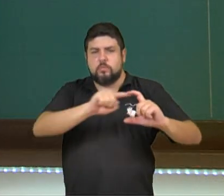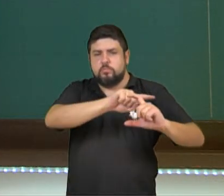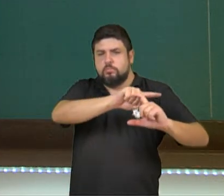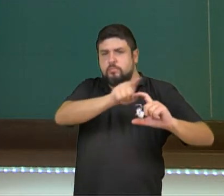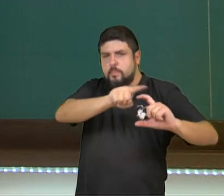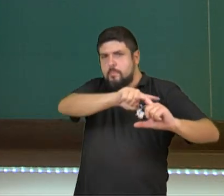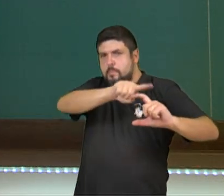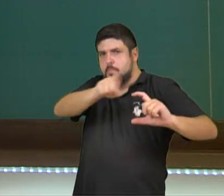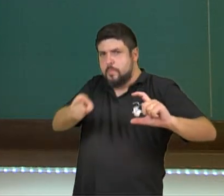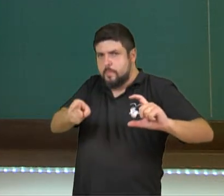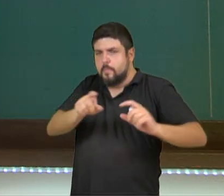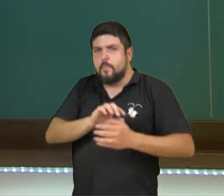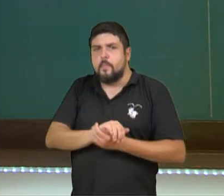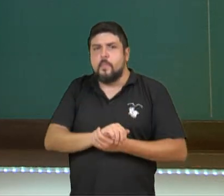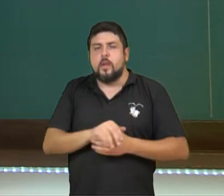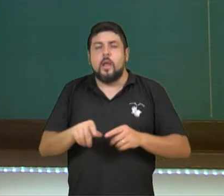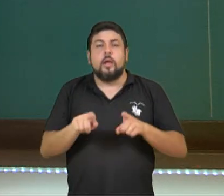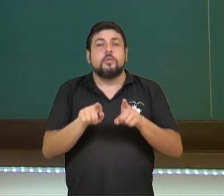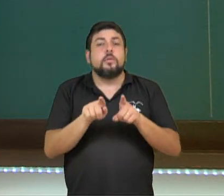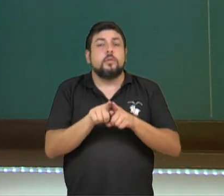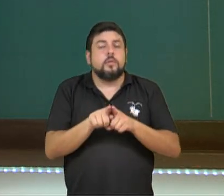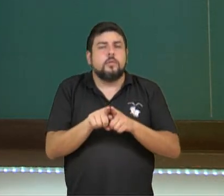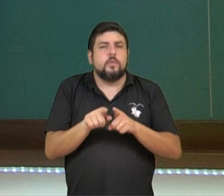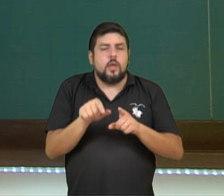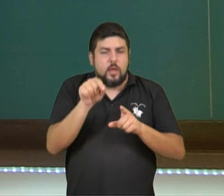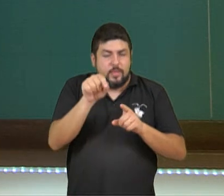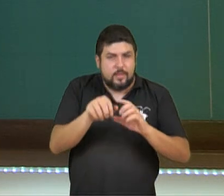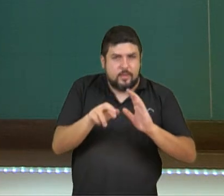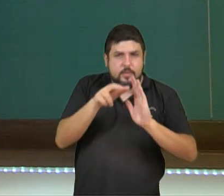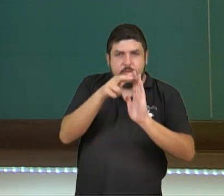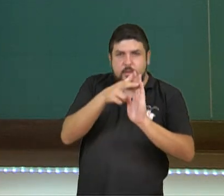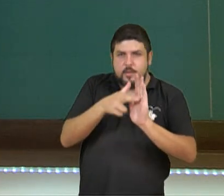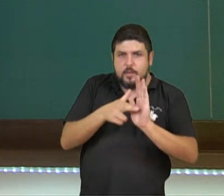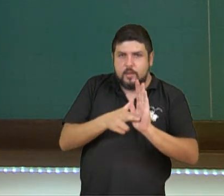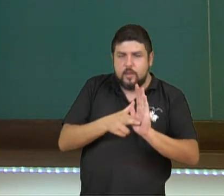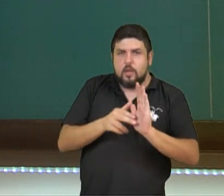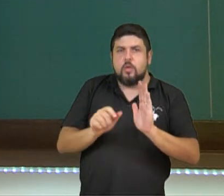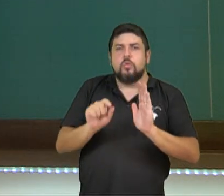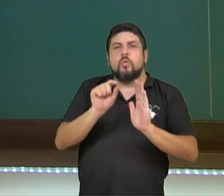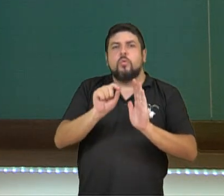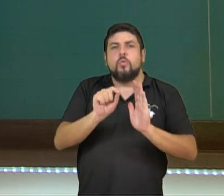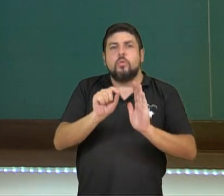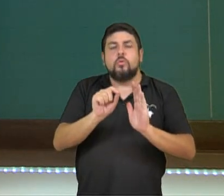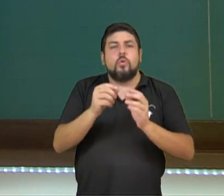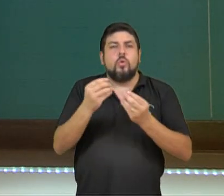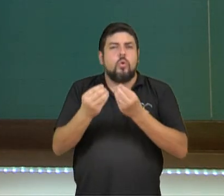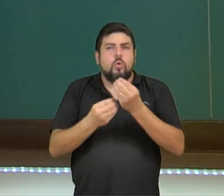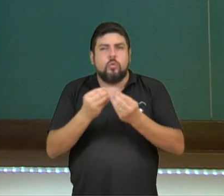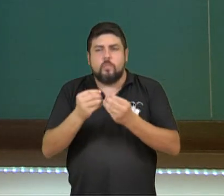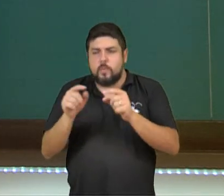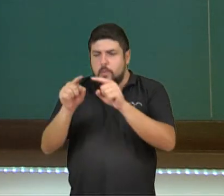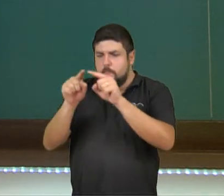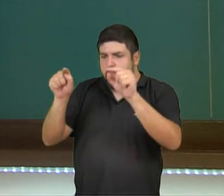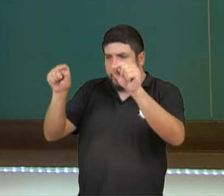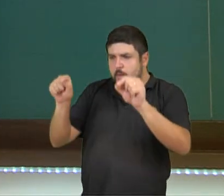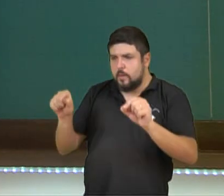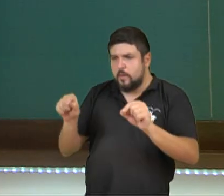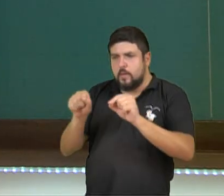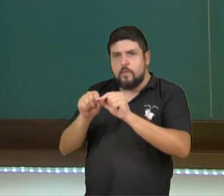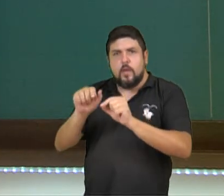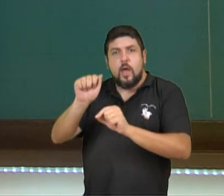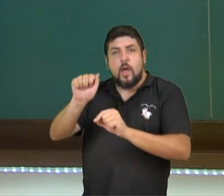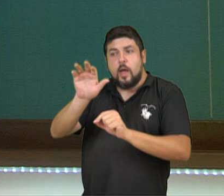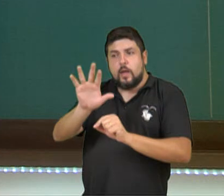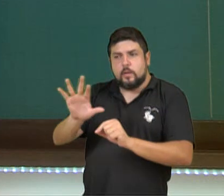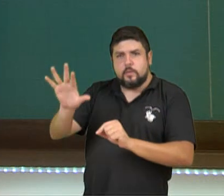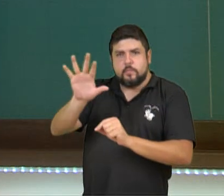dela, aplicar essa propriedade na ideia da área de um quadrilátero. Bem fácil, gente.